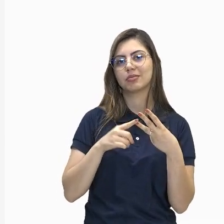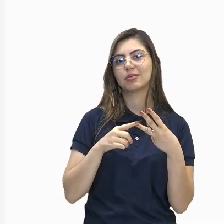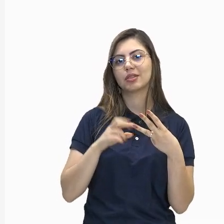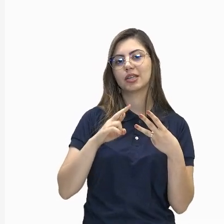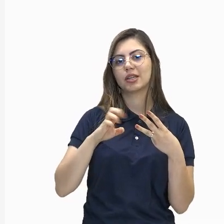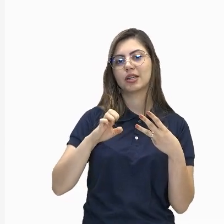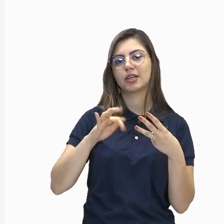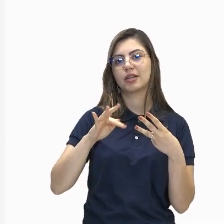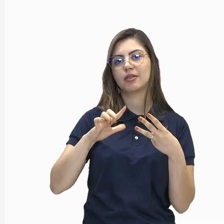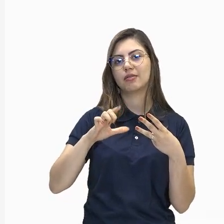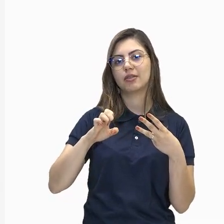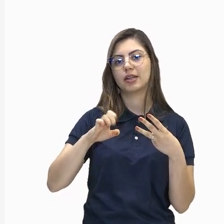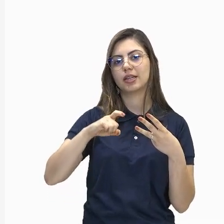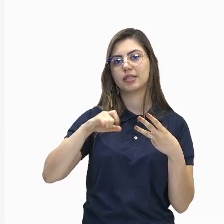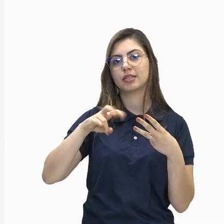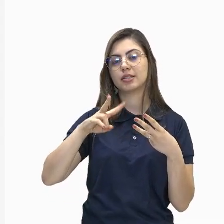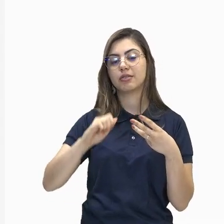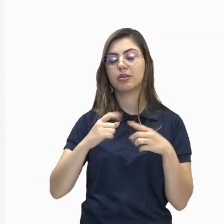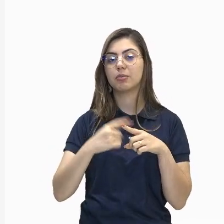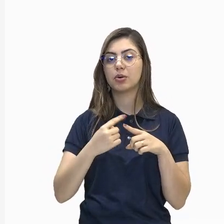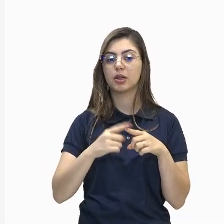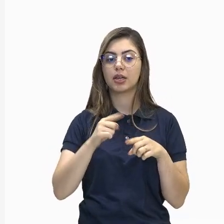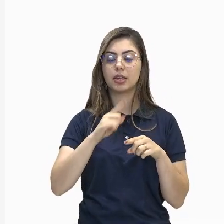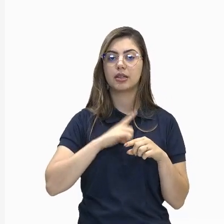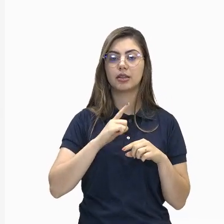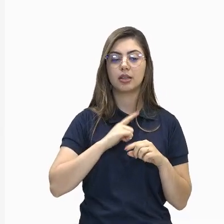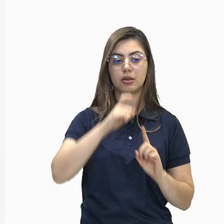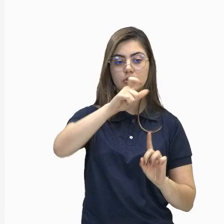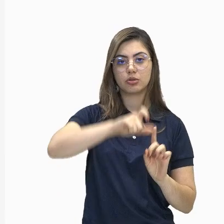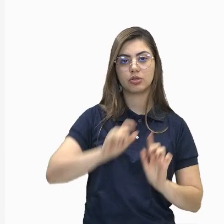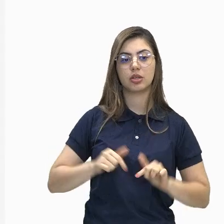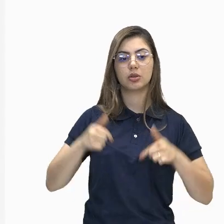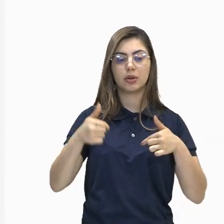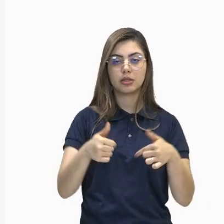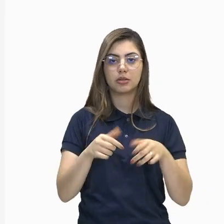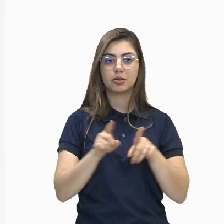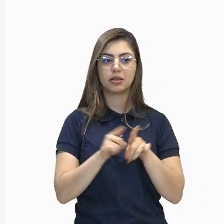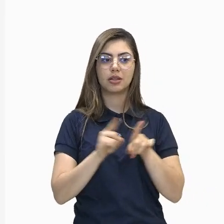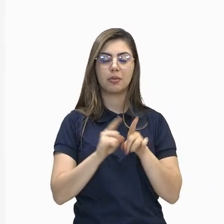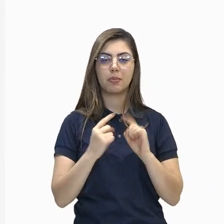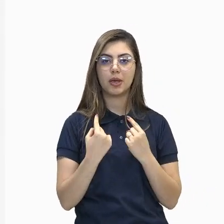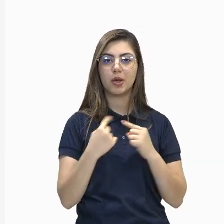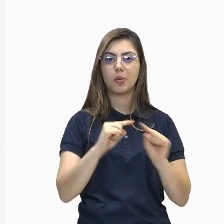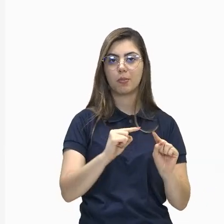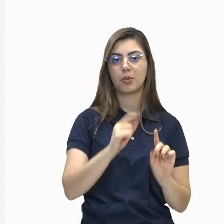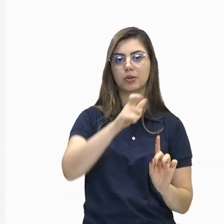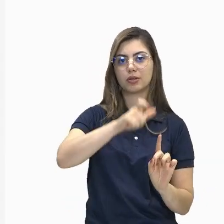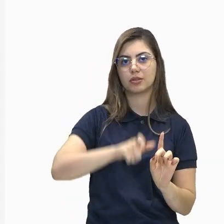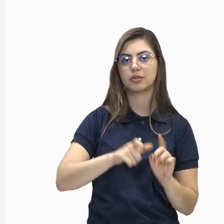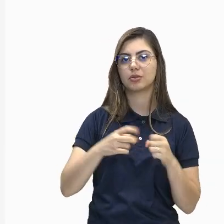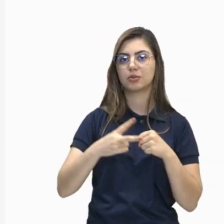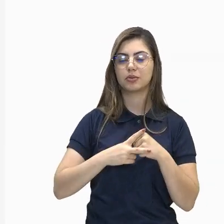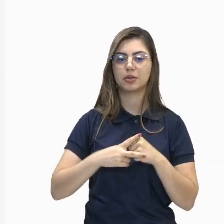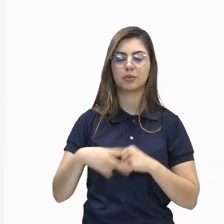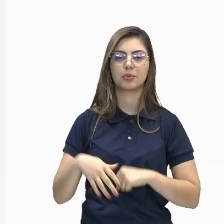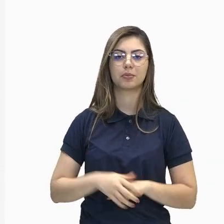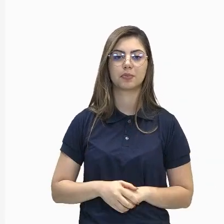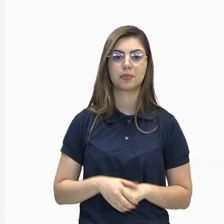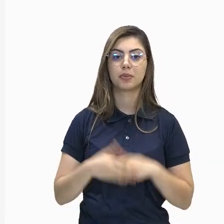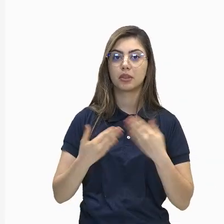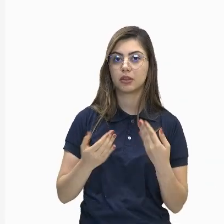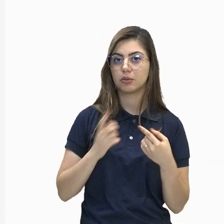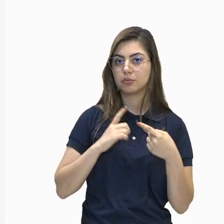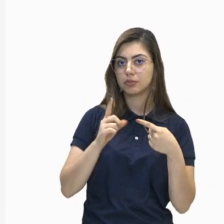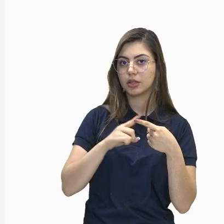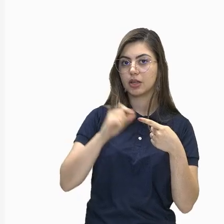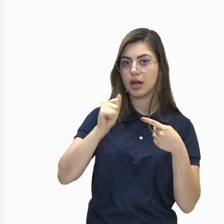quê? O sujeito realiza e sofre a ação expressa pelo verbo. Ok? Então, voz ativa,